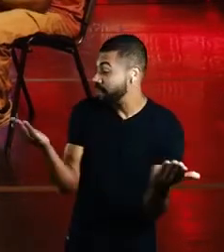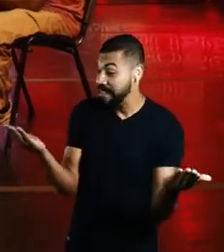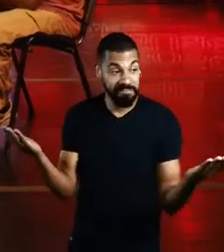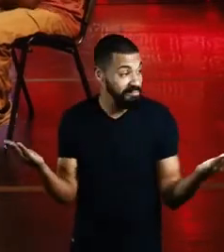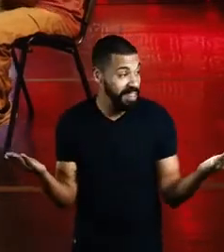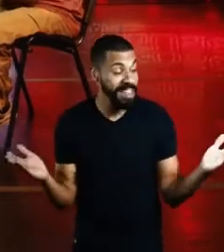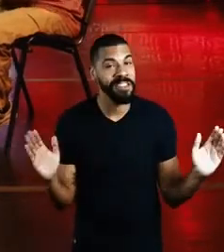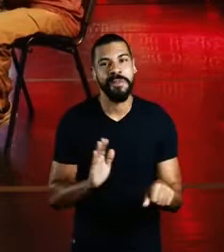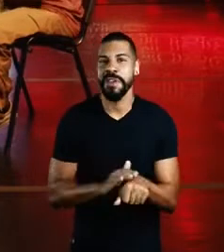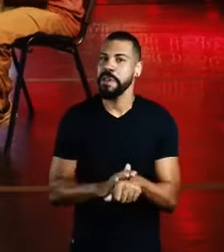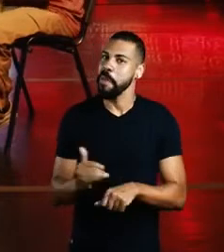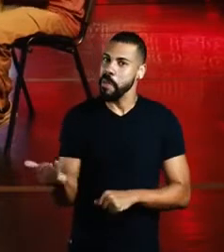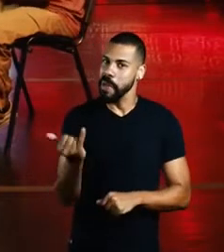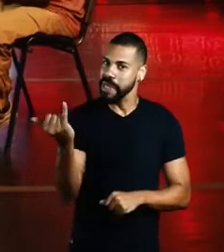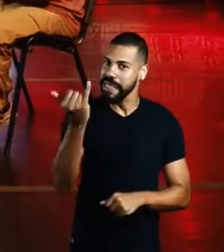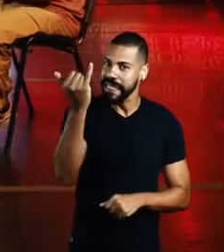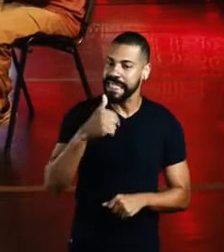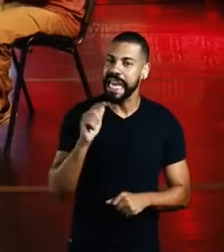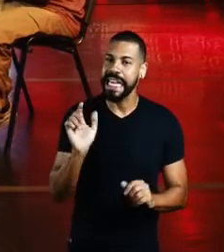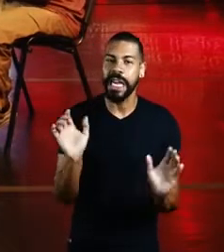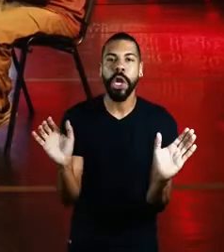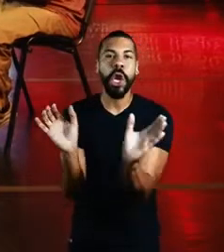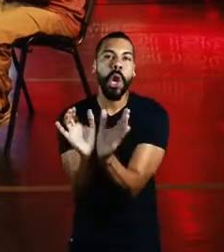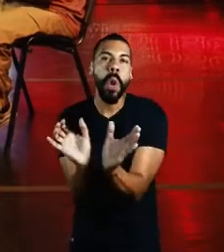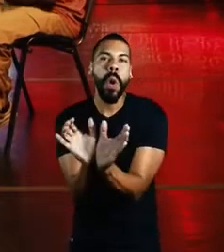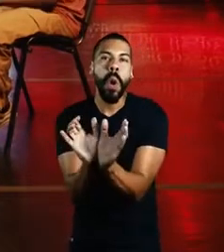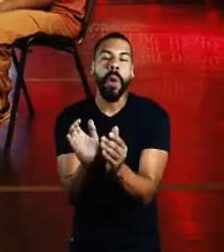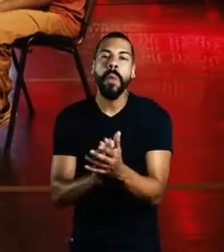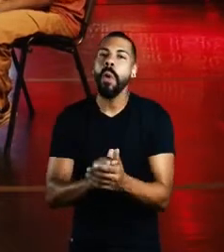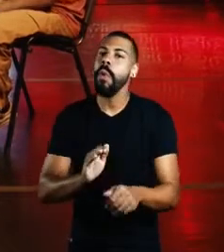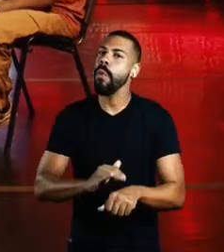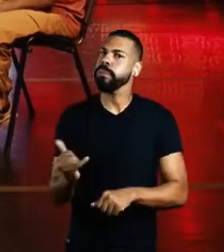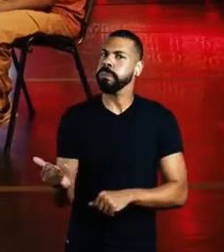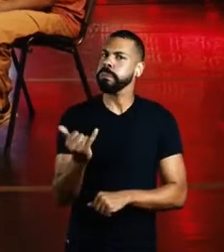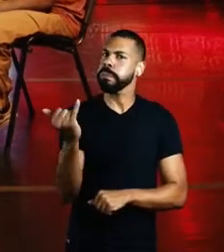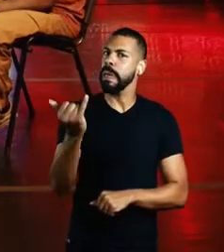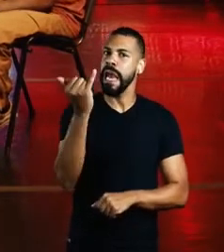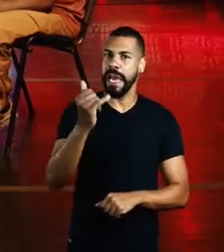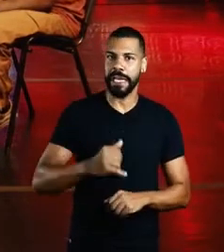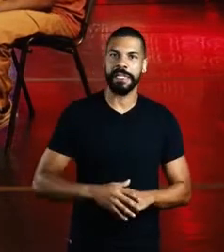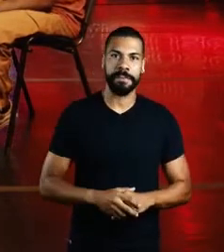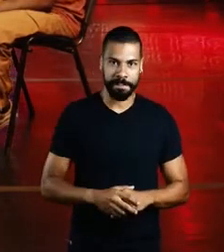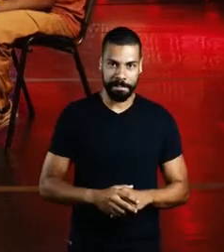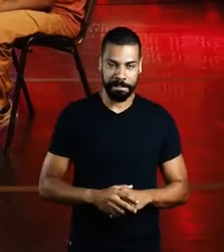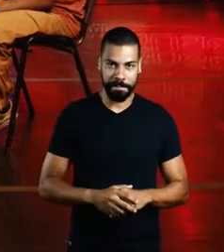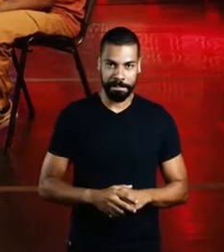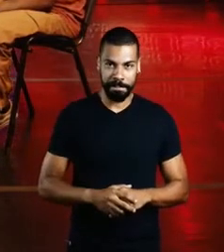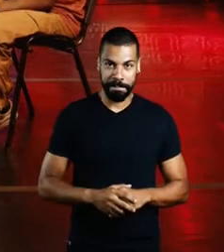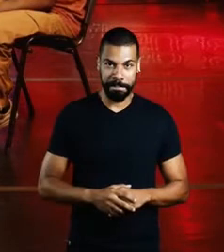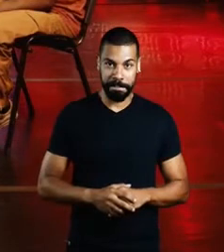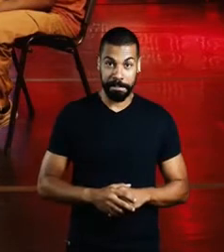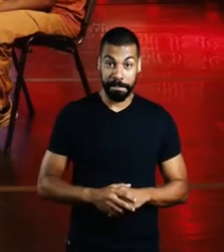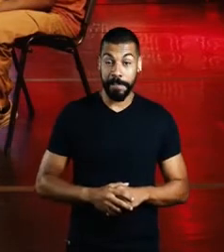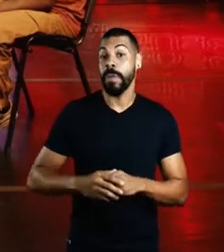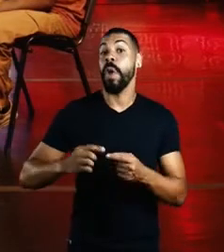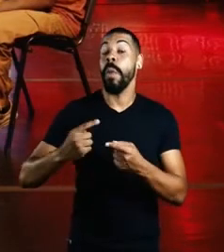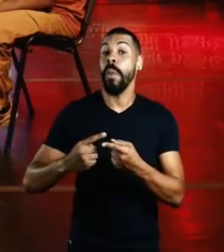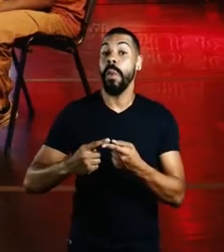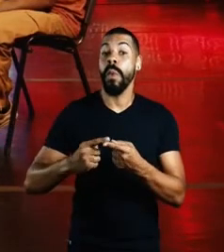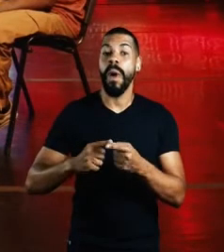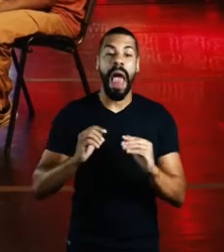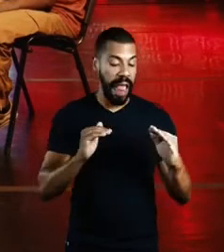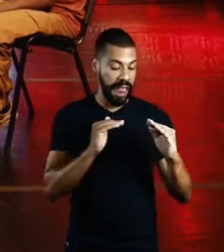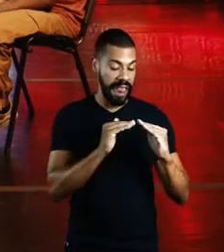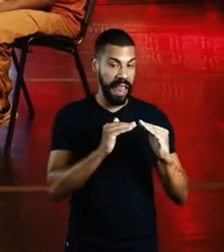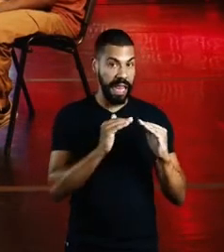assim, quando eu falei com o meu coletivo que a minha ideia era trazer o Carlos Família, que, porra, somebody love, o Duda,